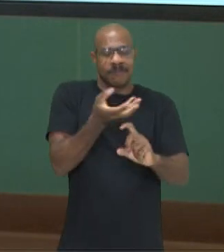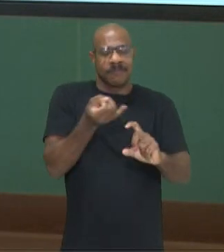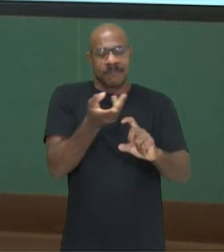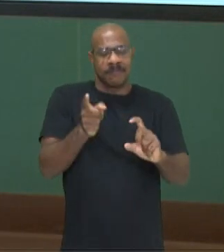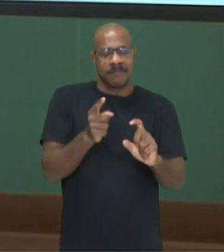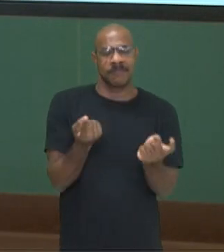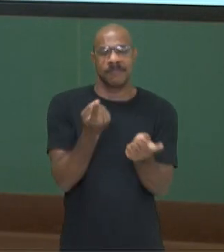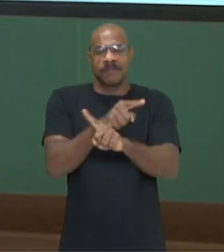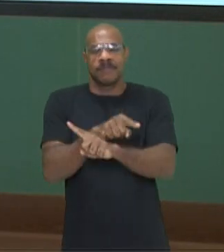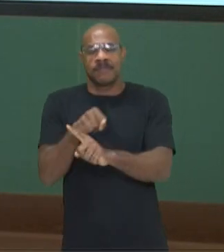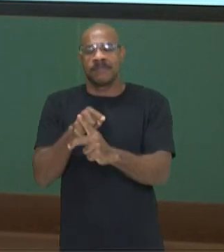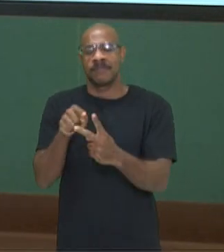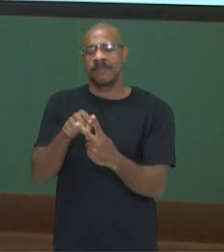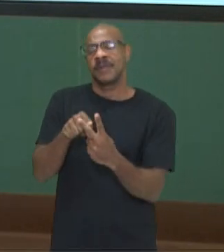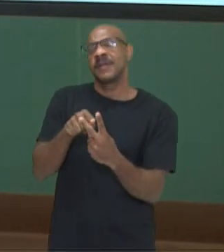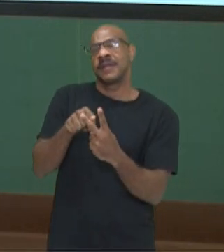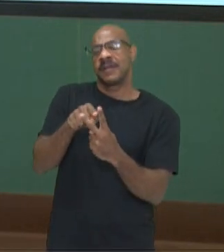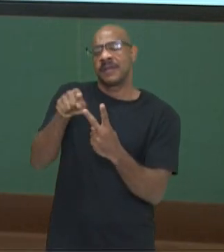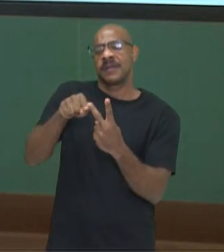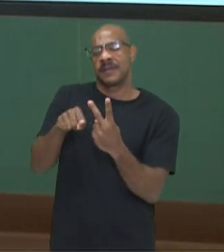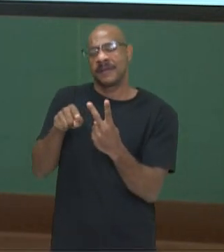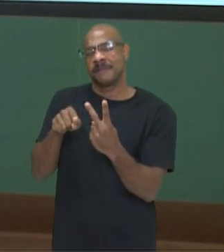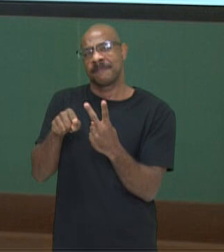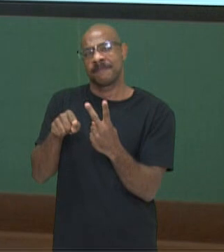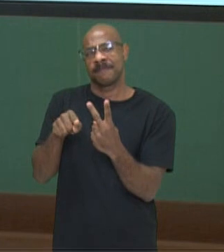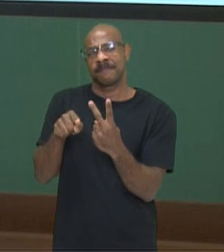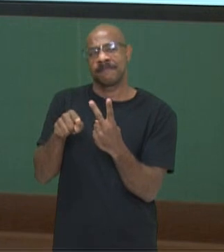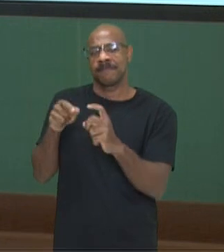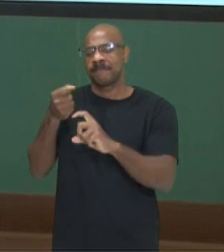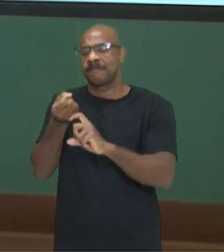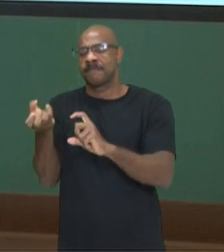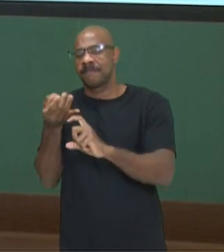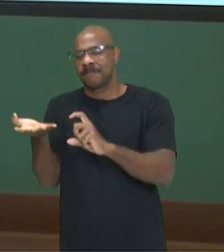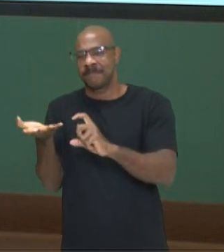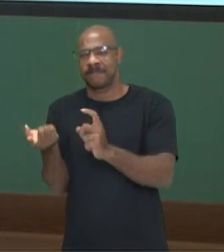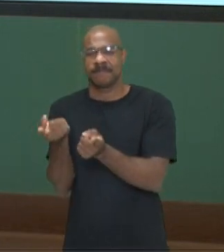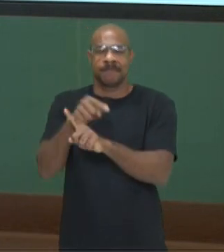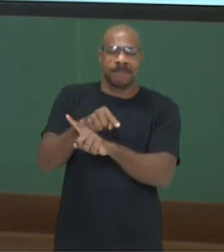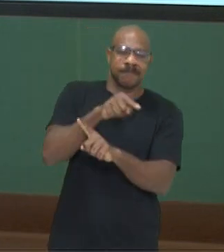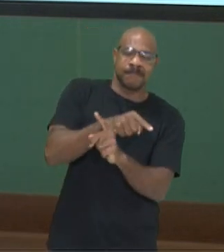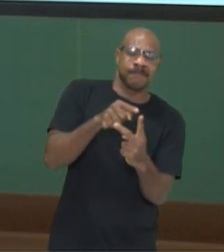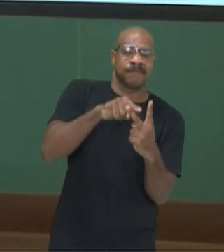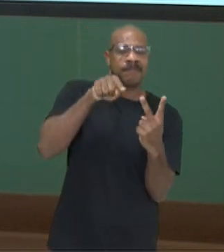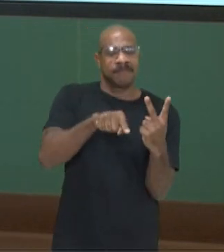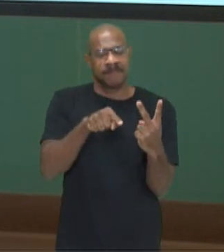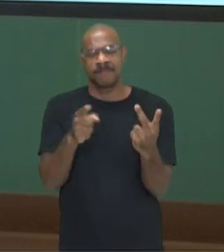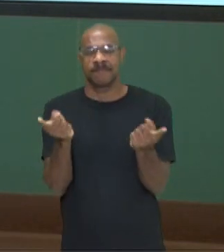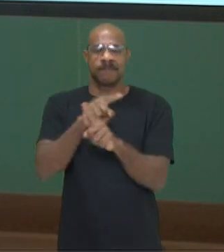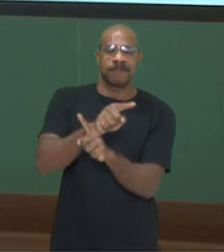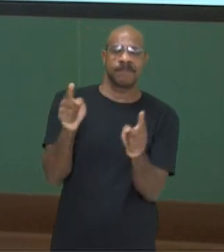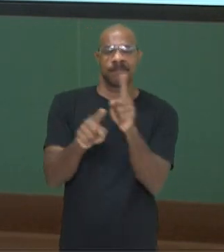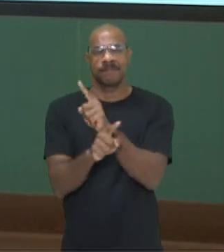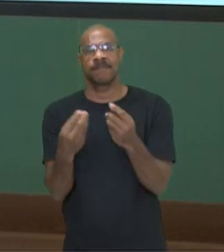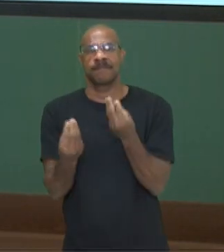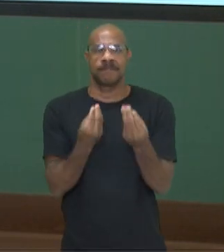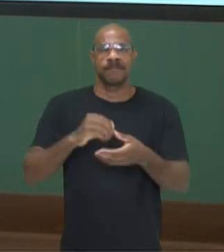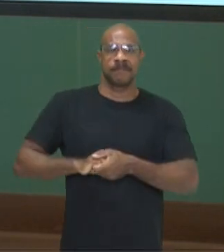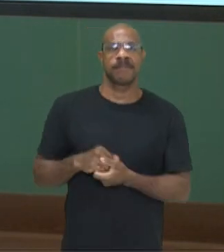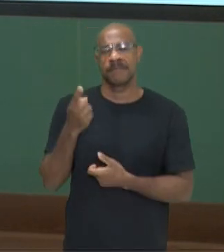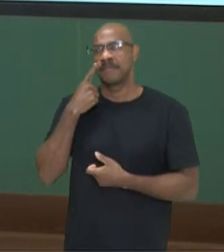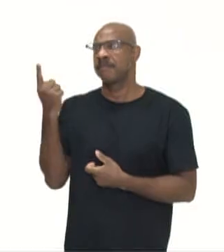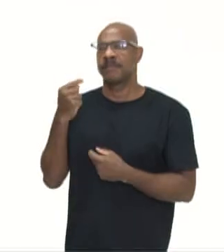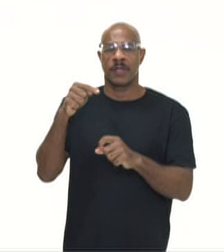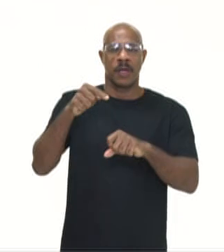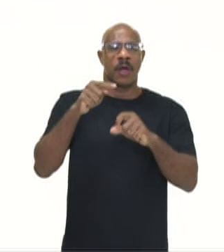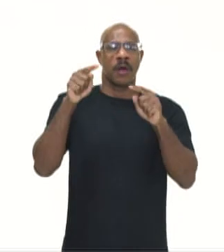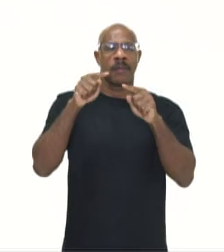potência elevada ao expoente 2, a potência quadrada. Ou seja, deem uma olhadinha nesse